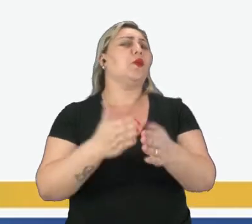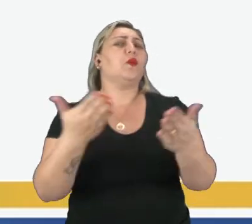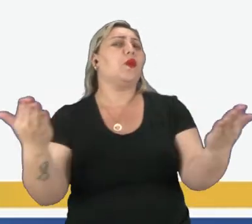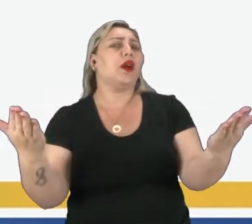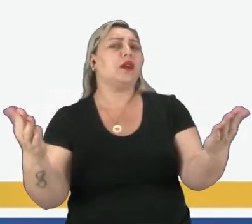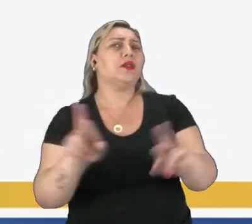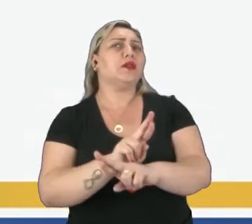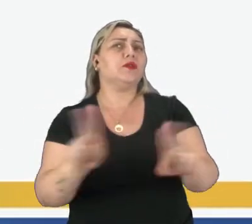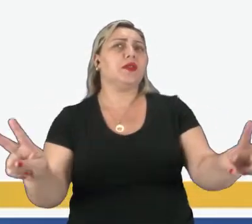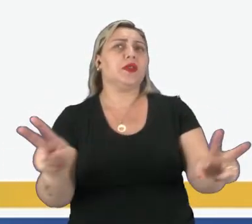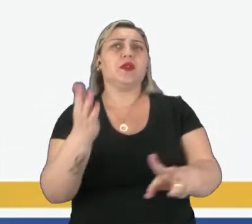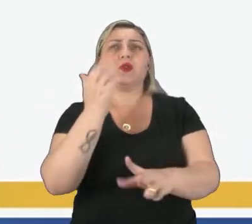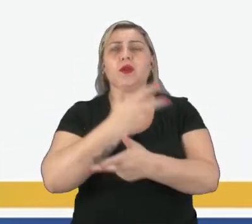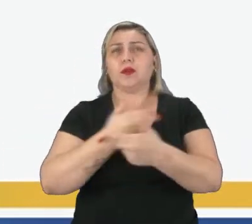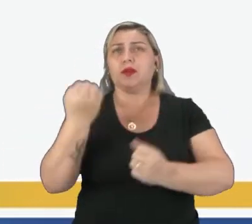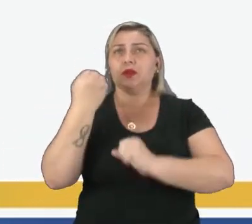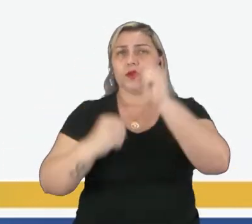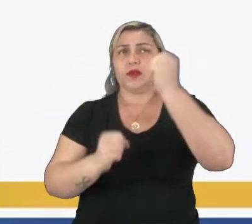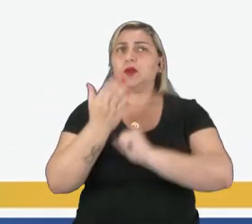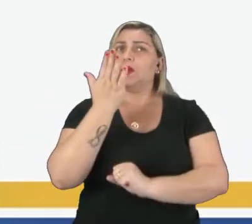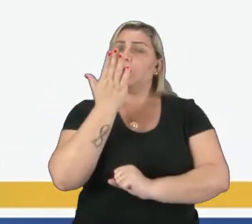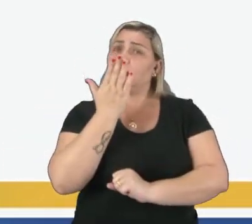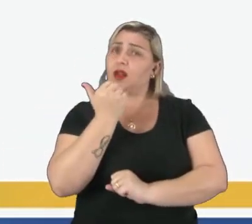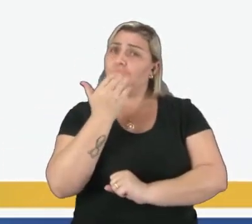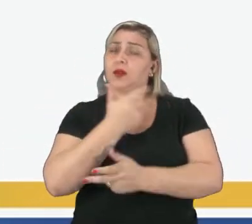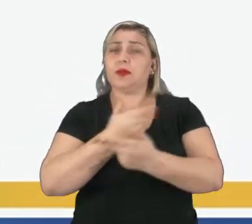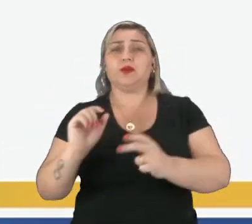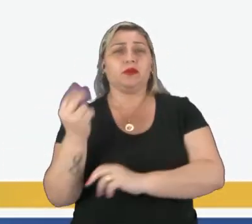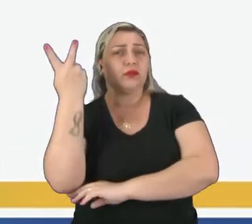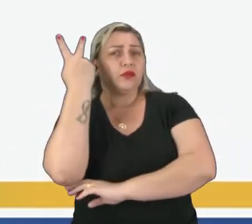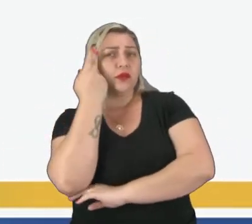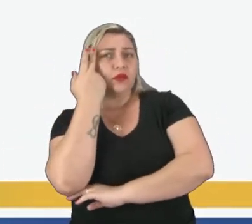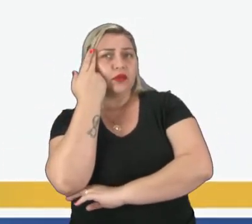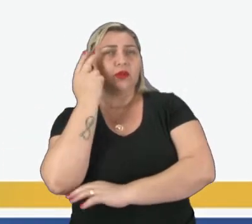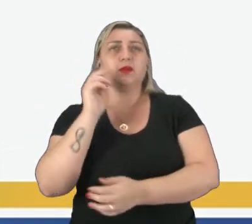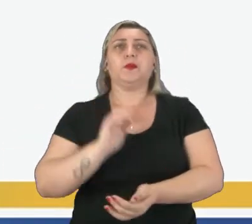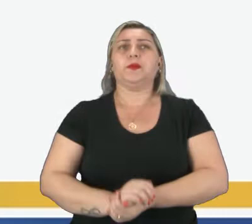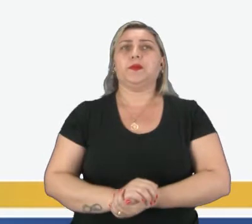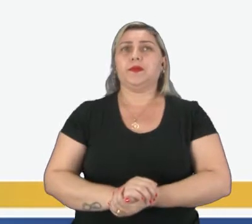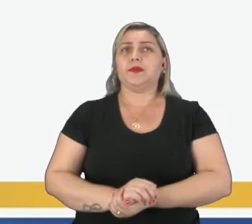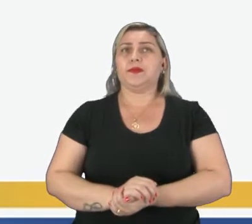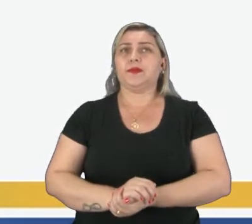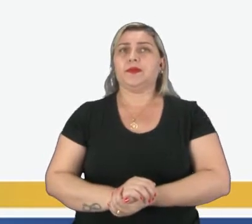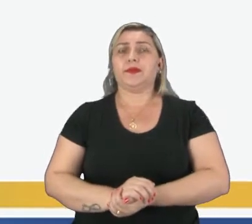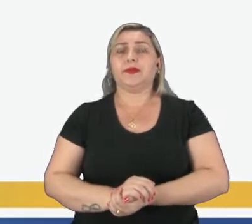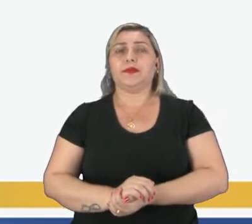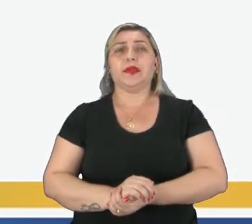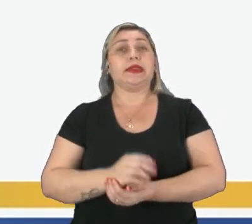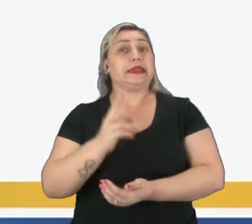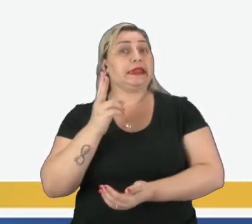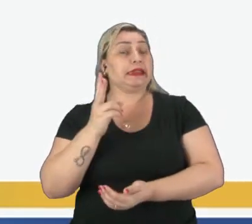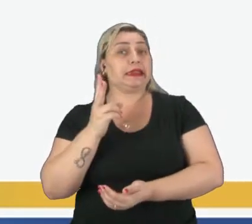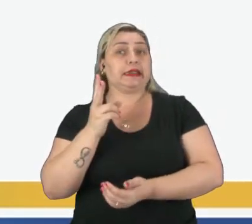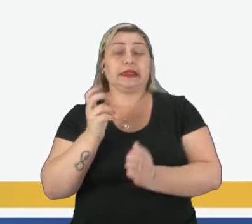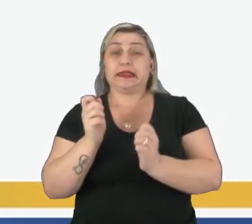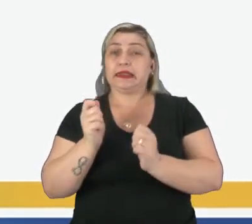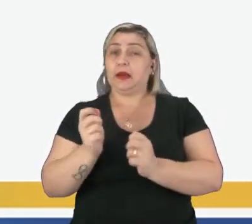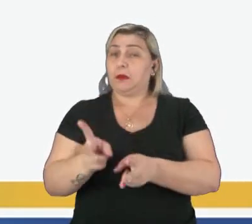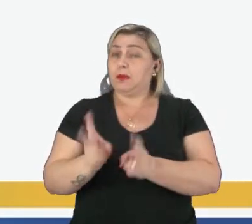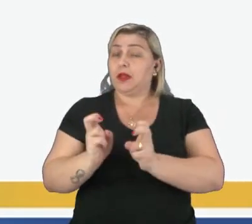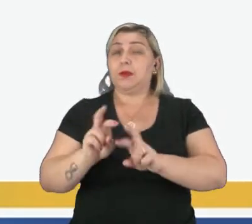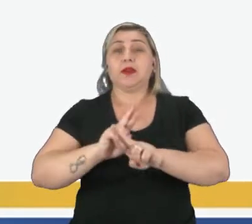Quais as diferenças entre o alimento industrializado e o alimento natural? Nem sempre é fácil